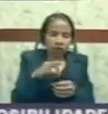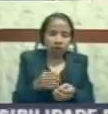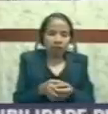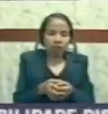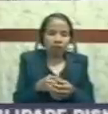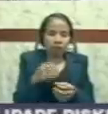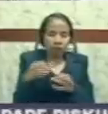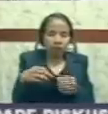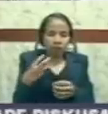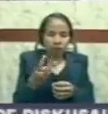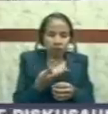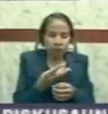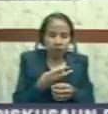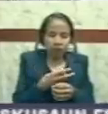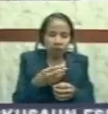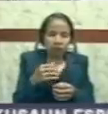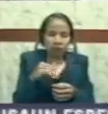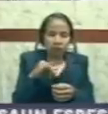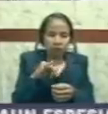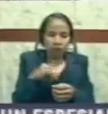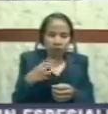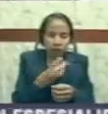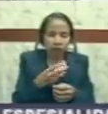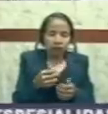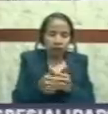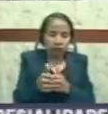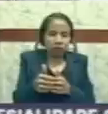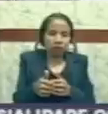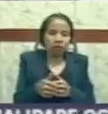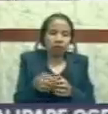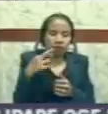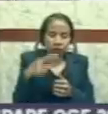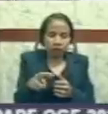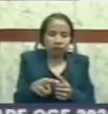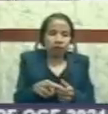Tanto Iranemaka a mim baseia a recomendação Irané, também a mim simplifica.